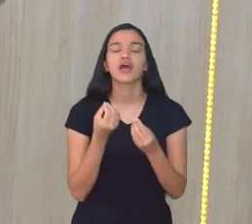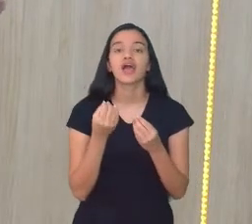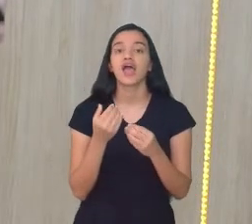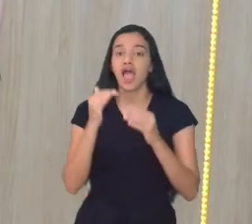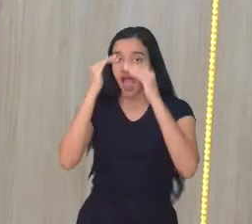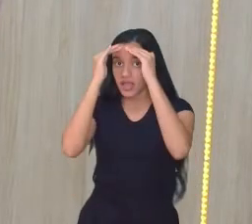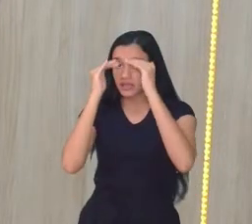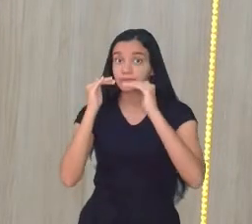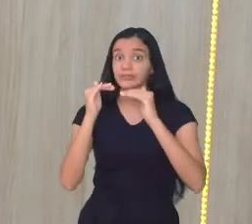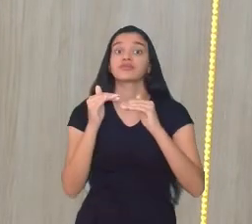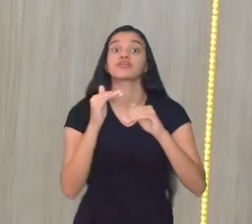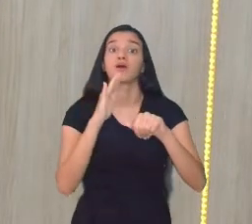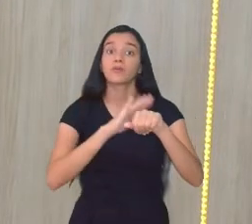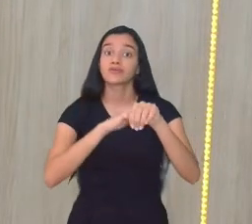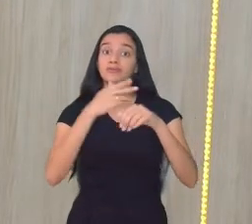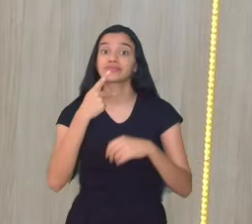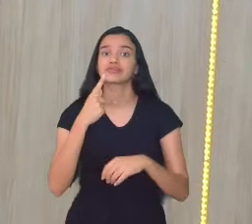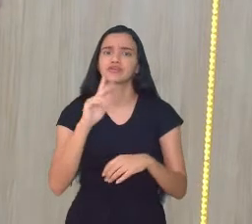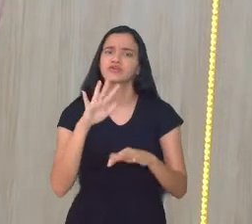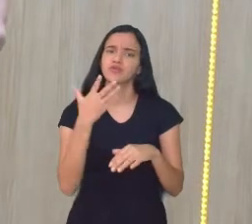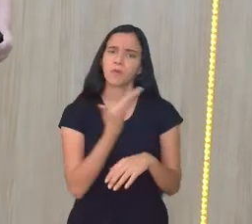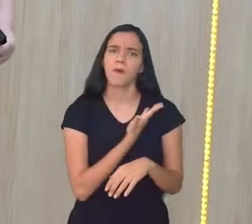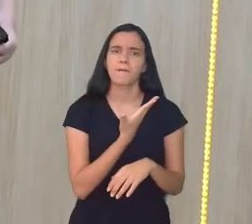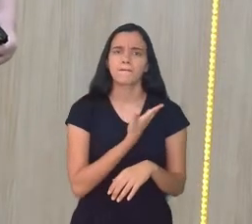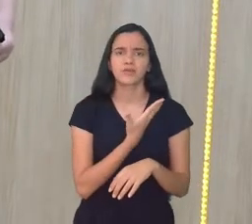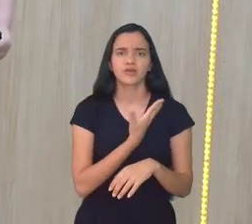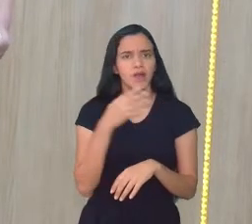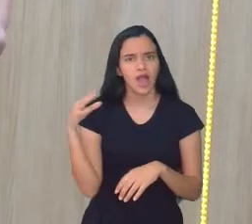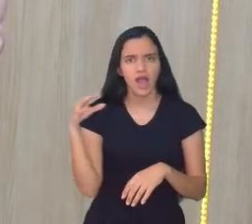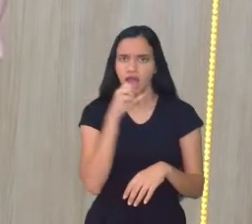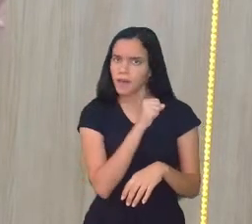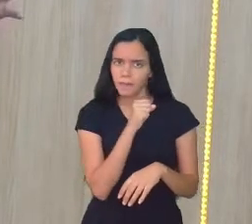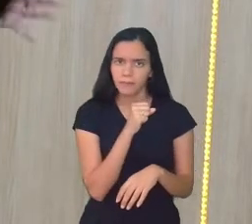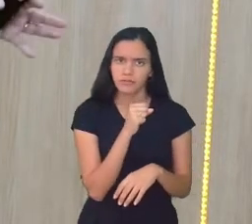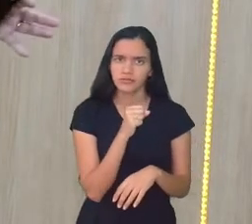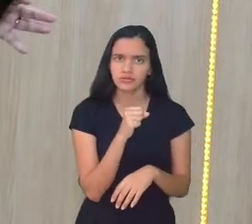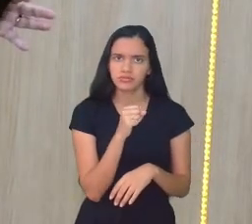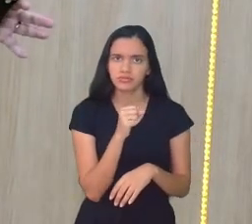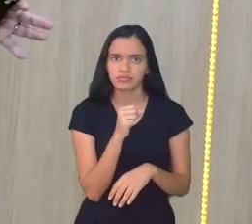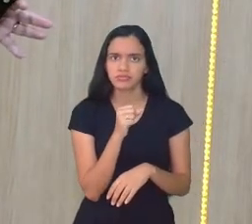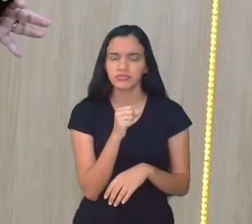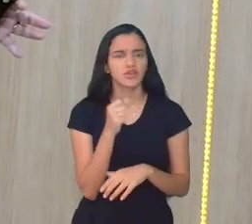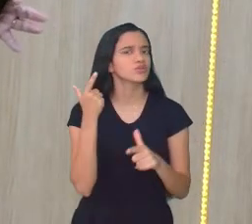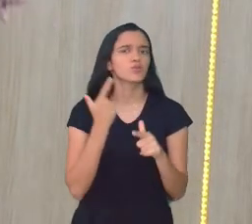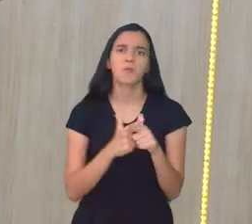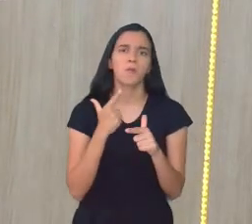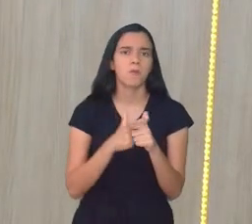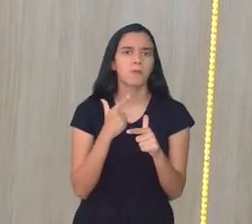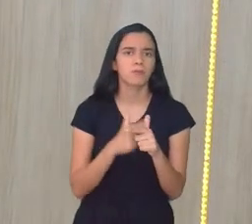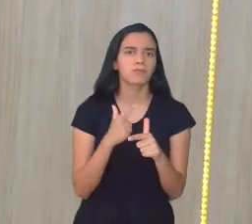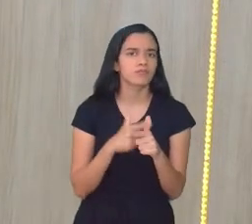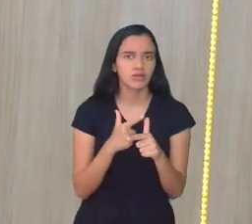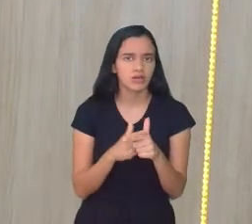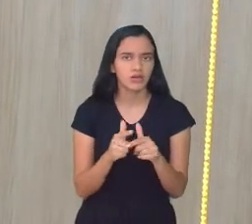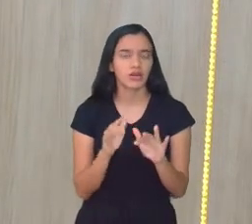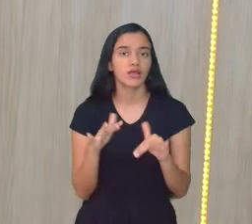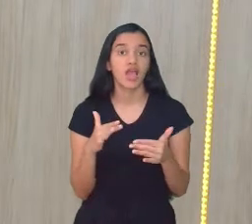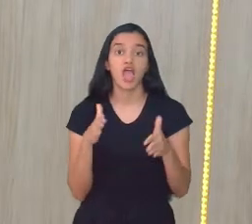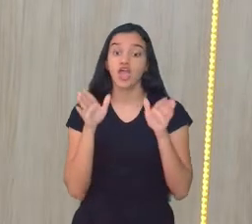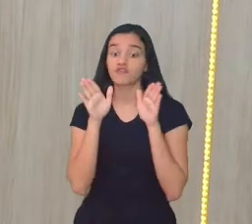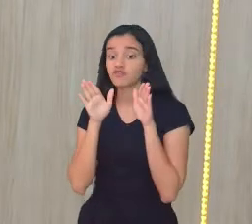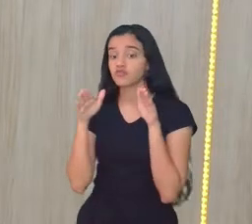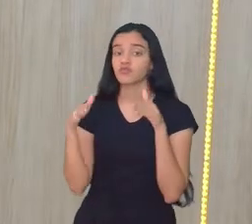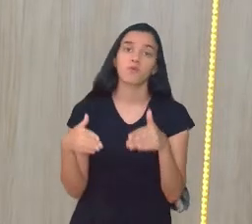Respeitar seu tempo. Seu coleguinha vai mais rápido do que você, não tem problema. O negócio é